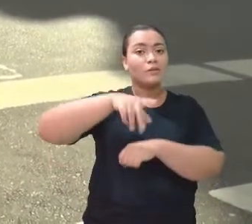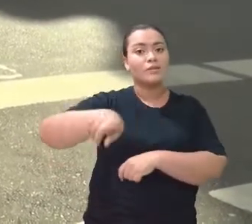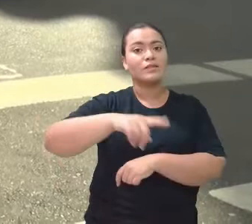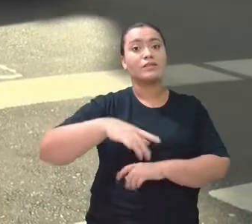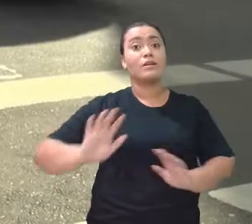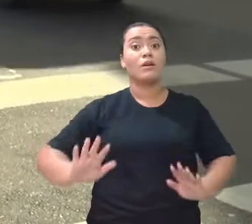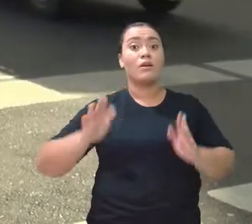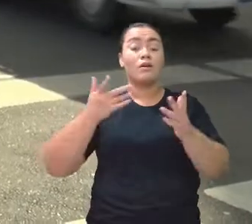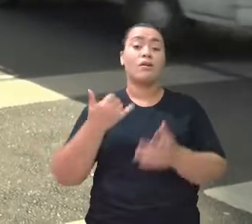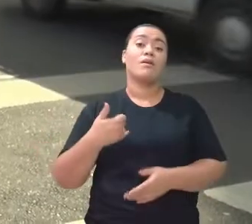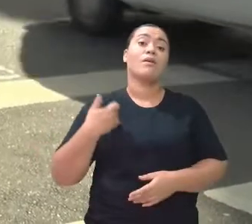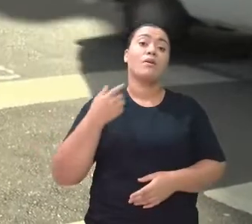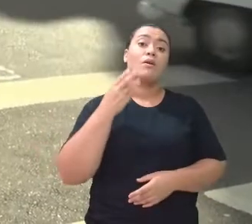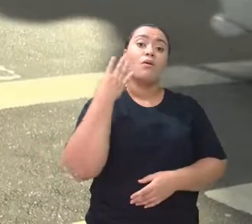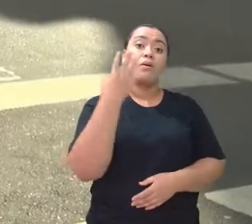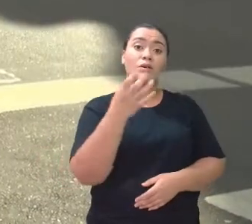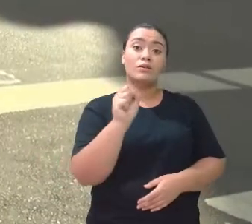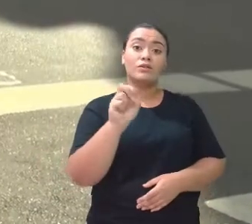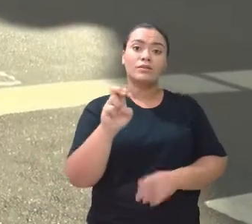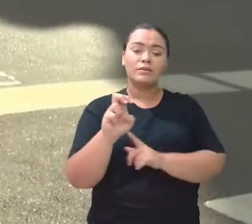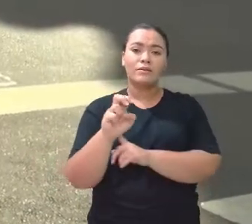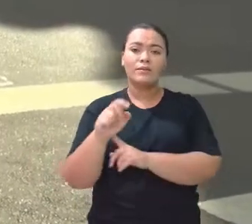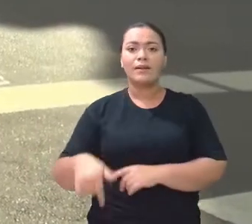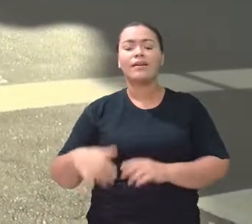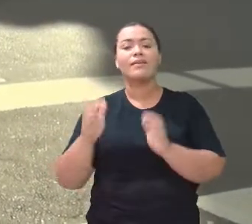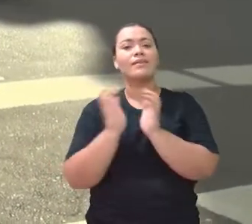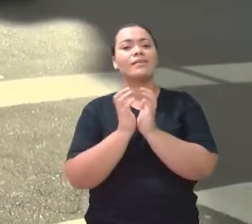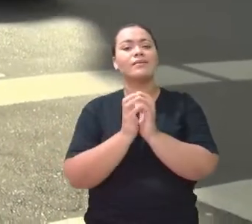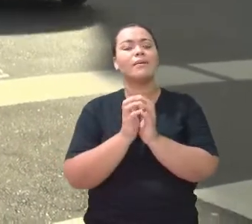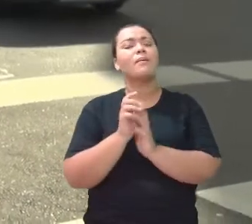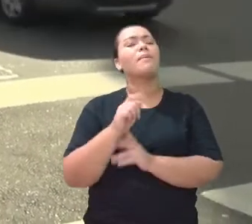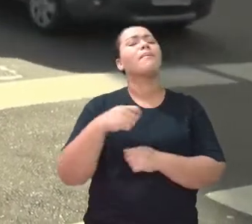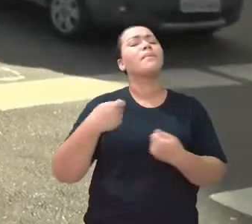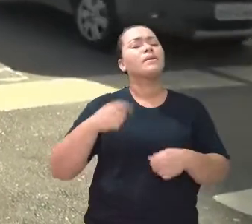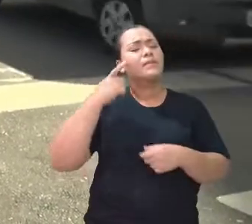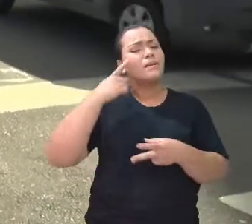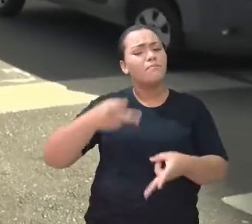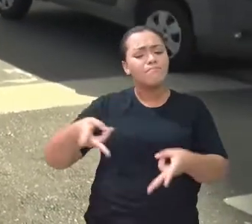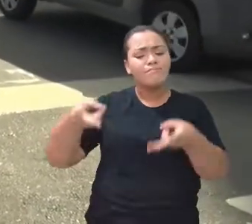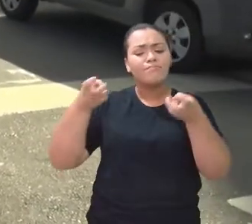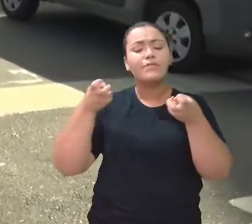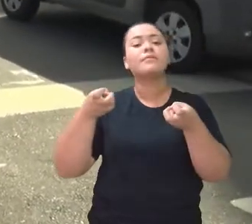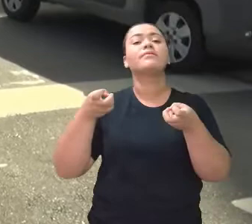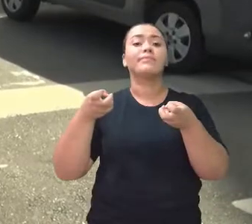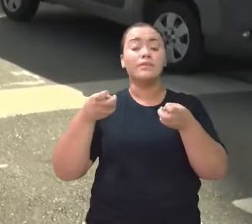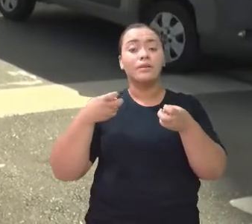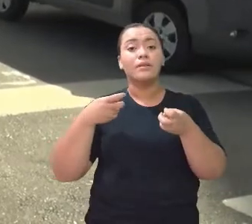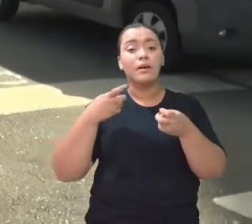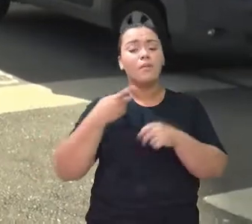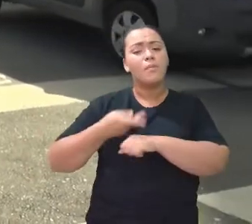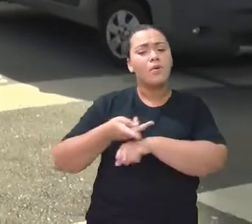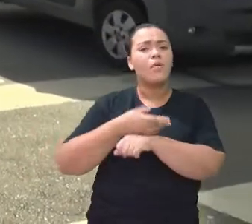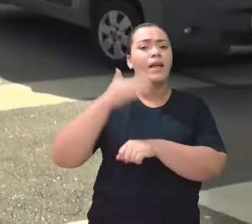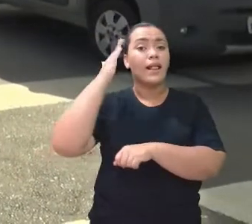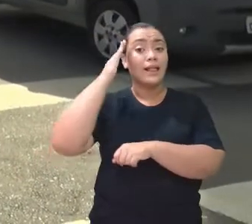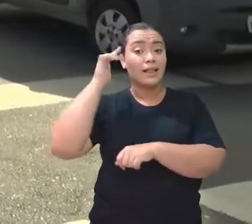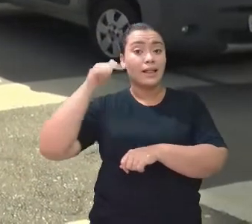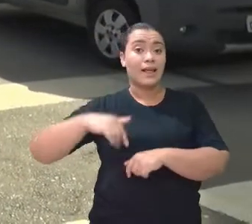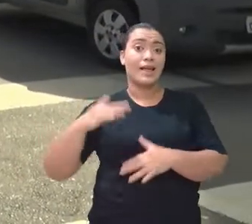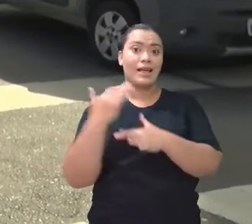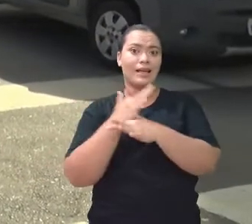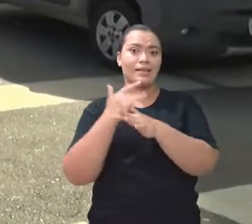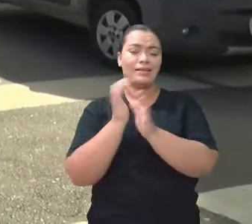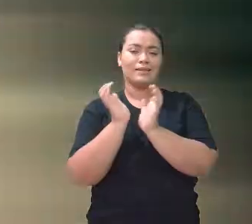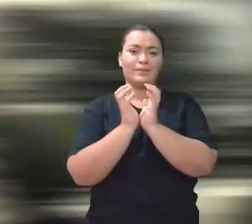esses 485 anos da nossa cidade, vamos percebê-la, vamos buscar entender a cidade do nosso